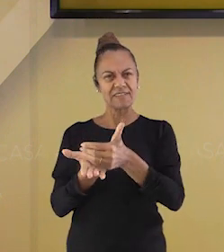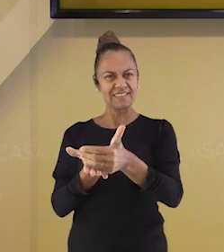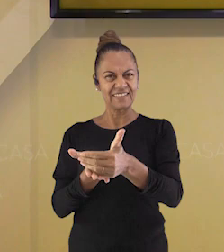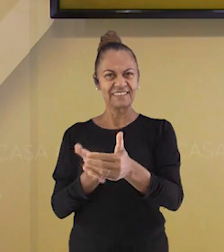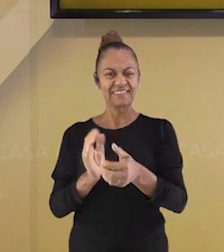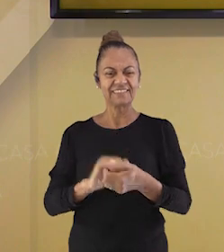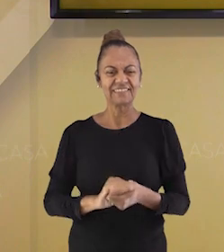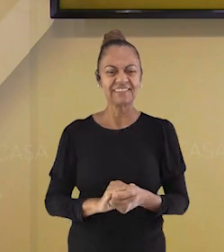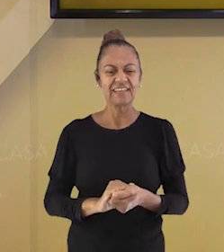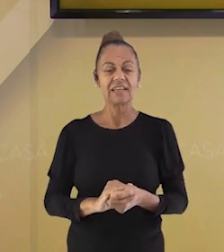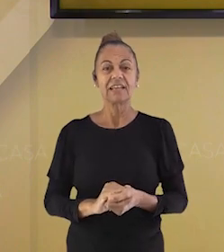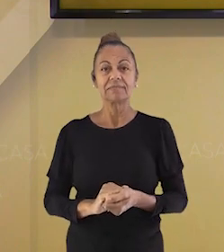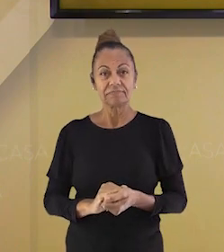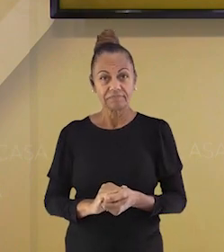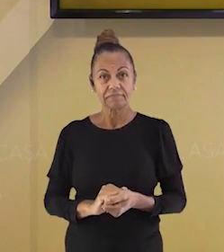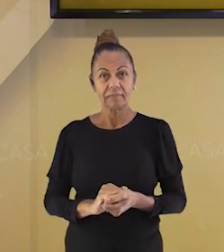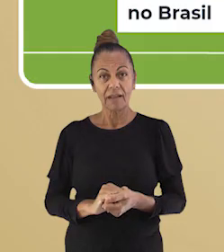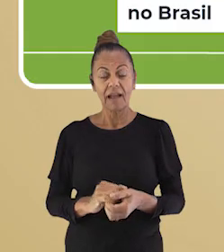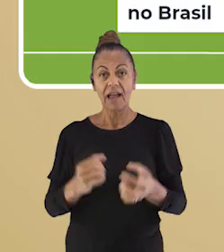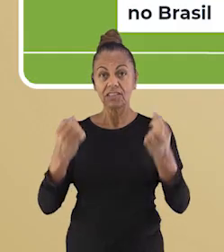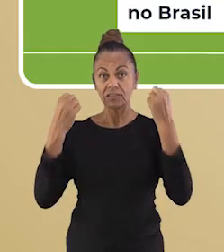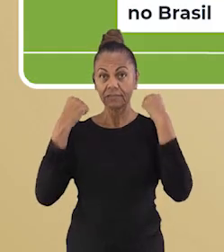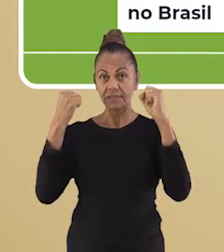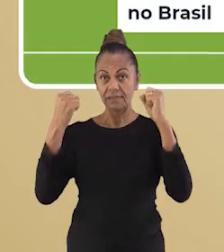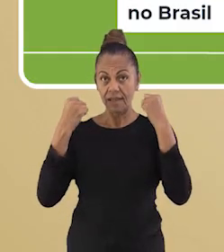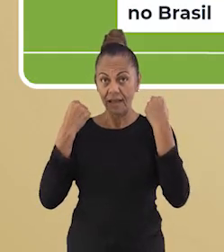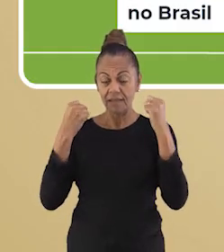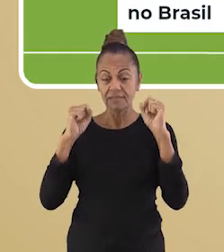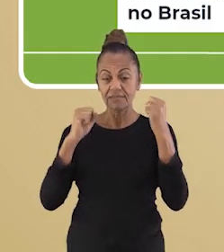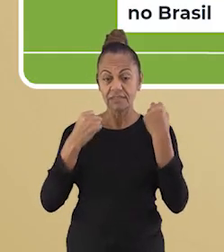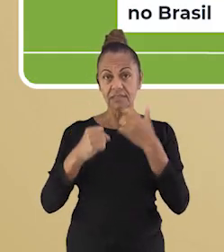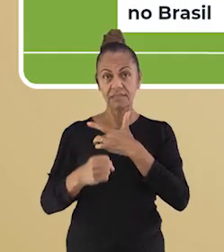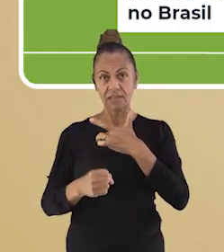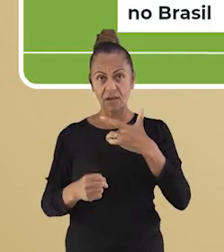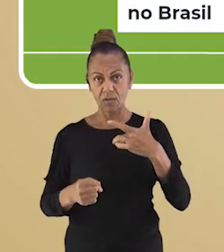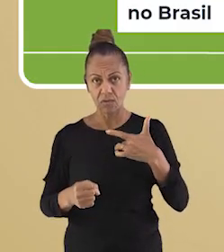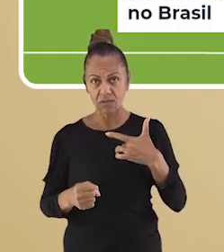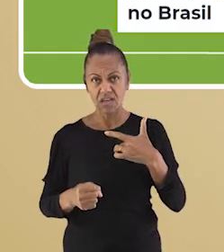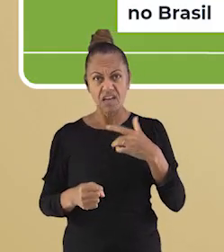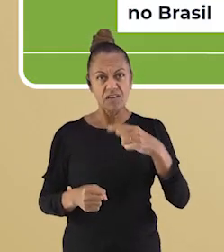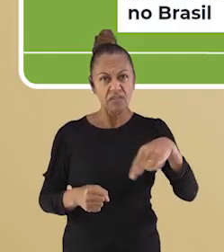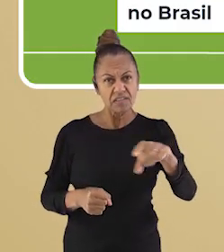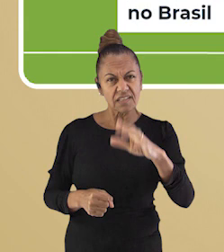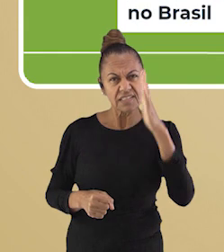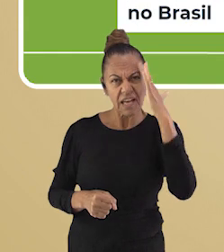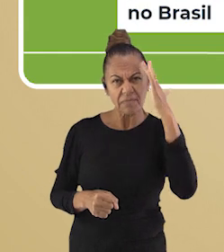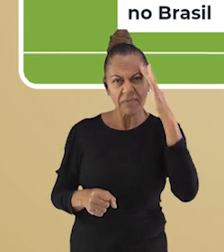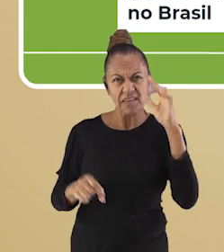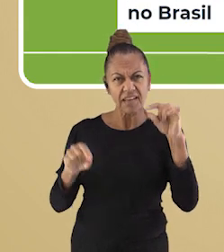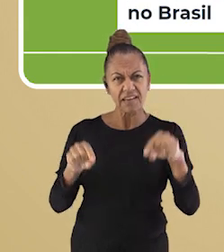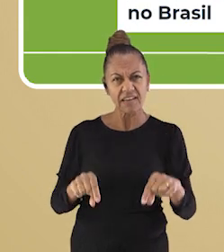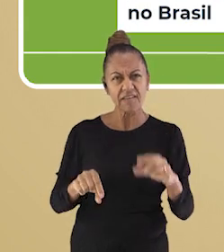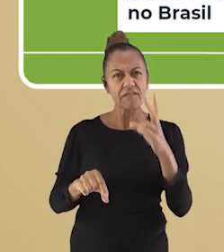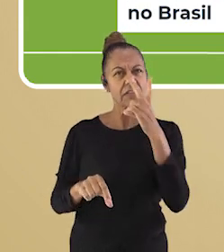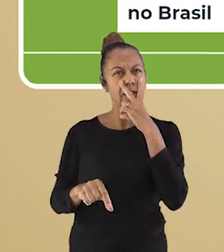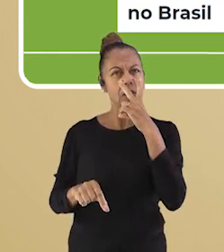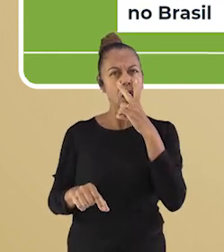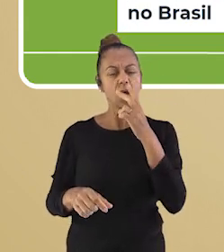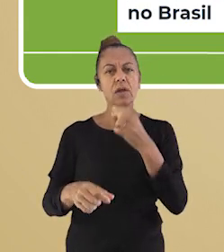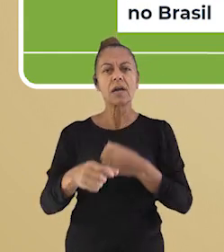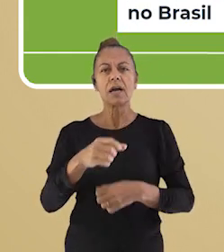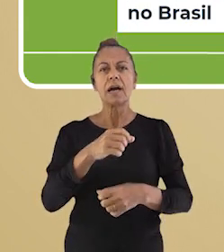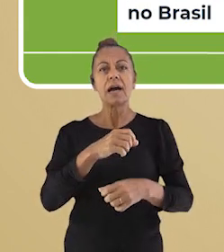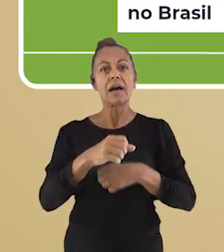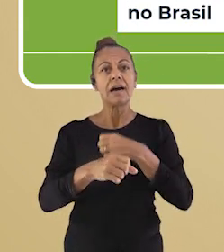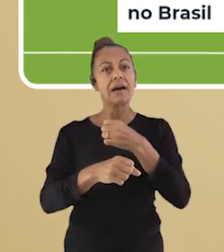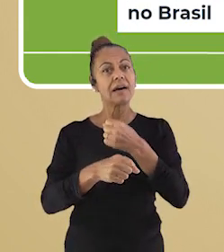que nunca é tarde para começar. E por falar em atividade física e saúde, vocês sabiam que a nossa